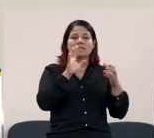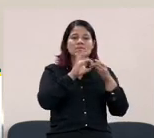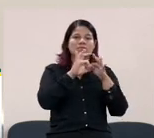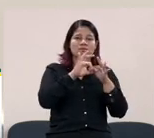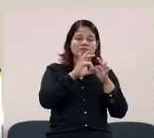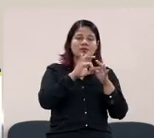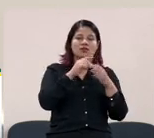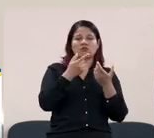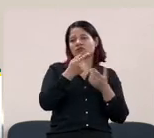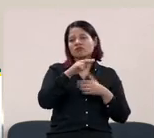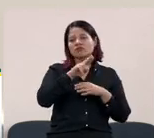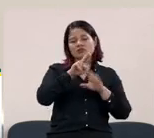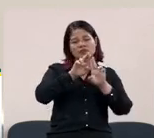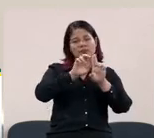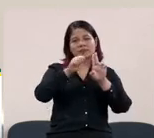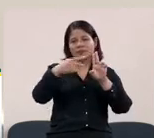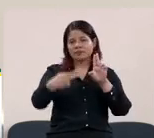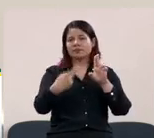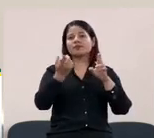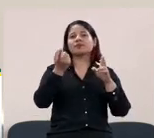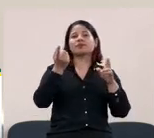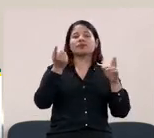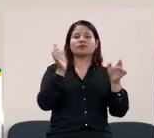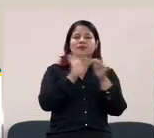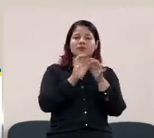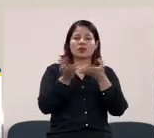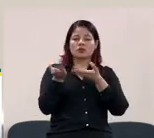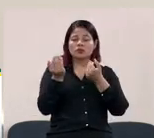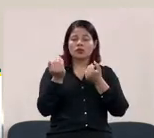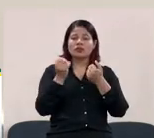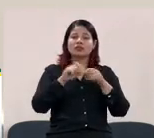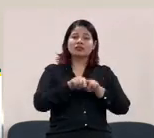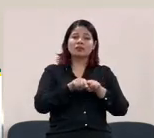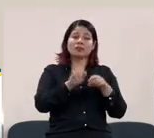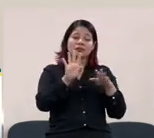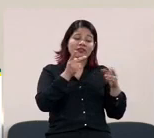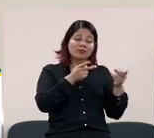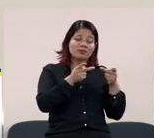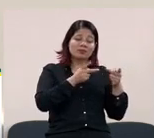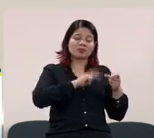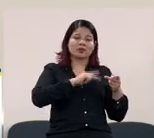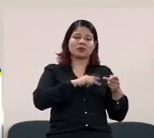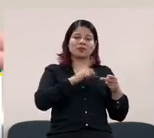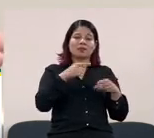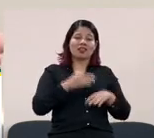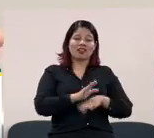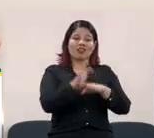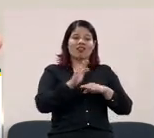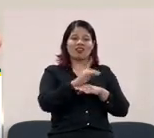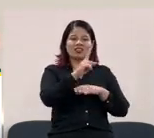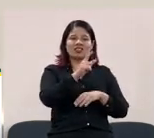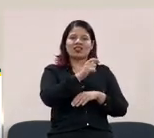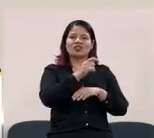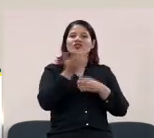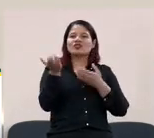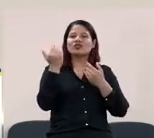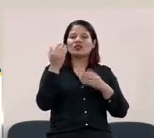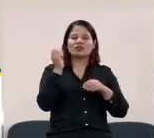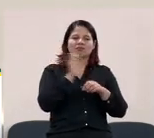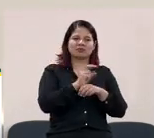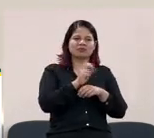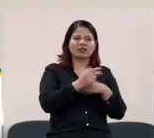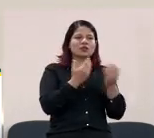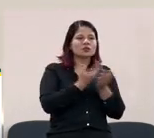UEAP através de uma política que evitasse essa evasão. Vou dar um